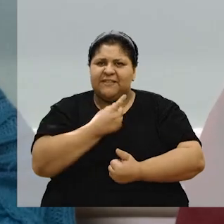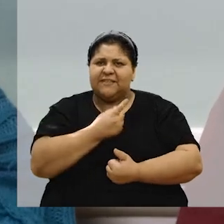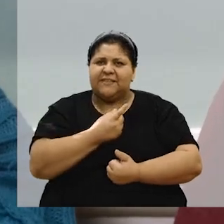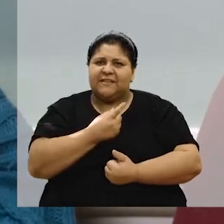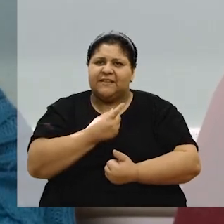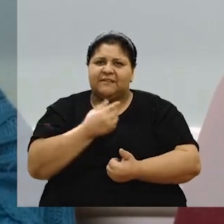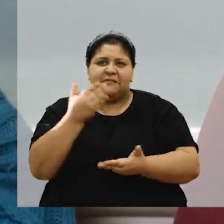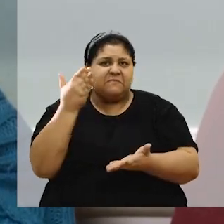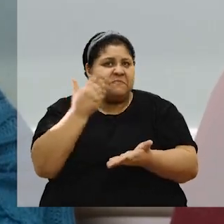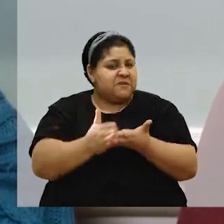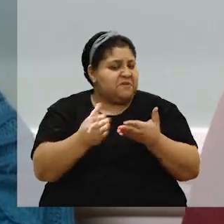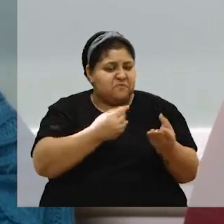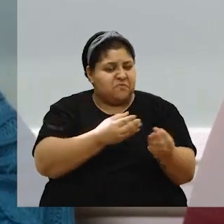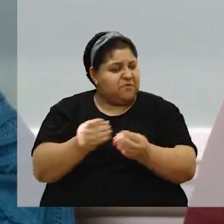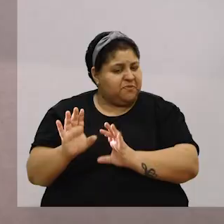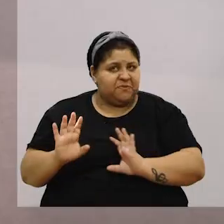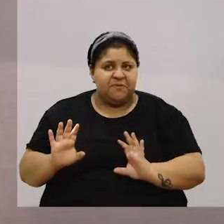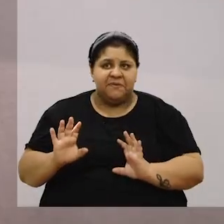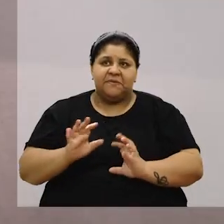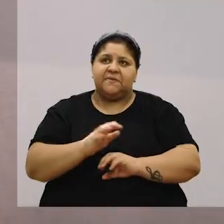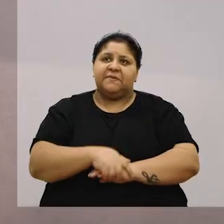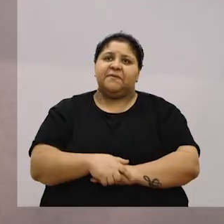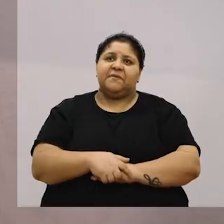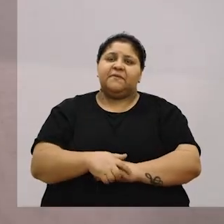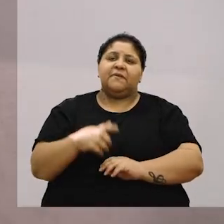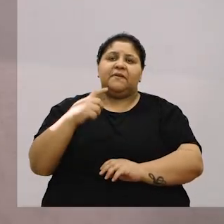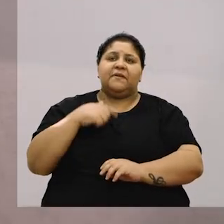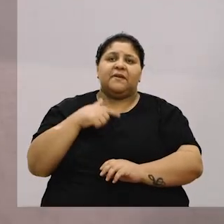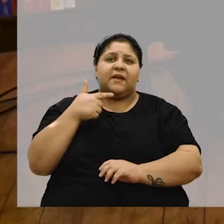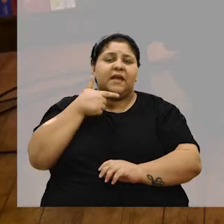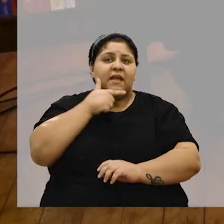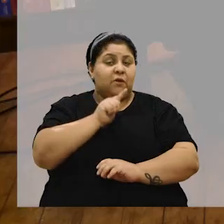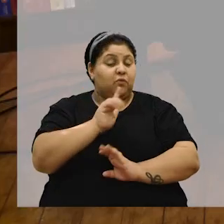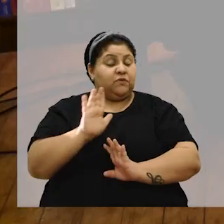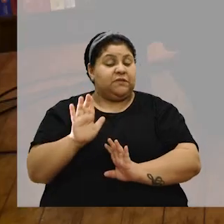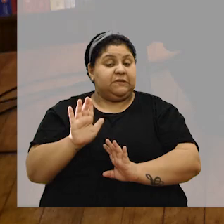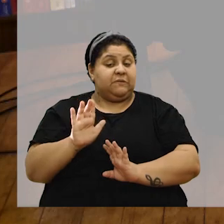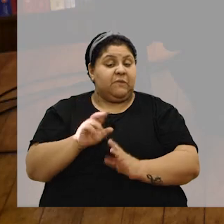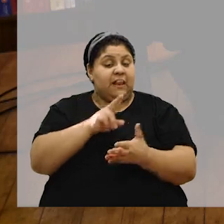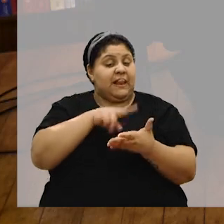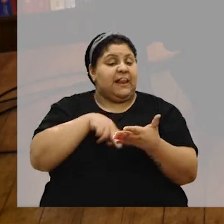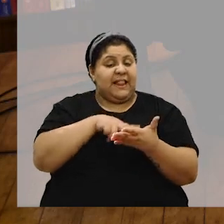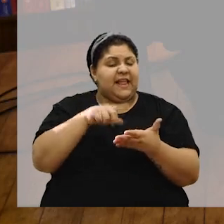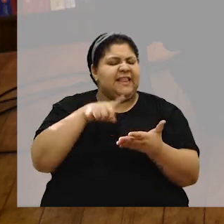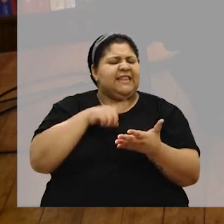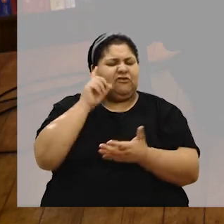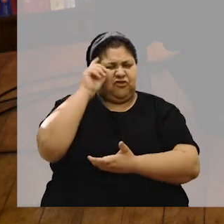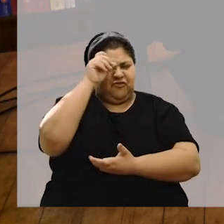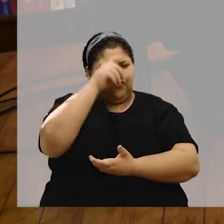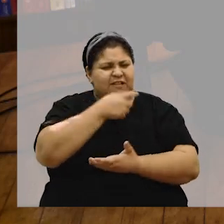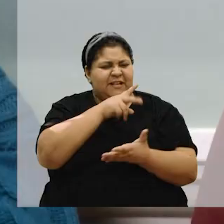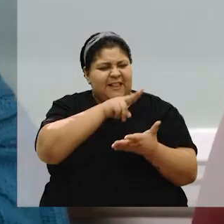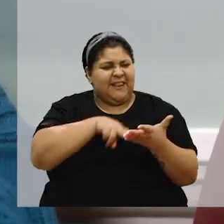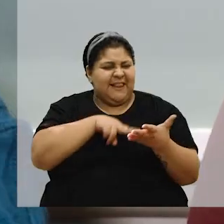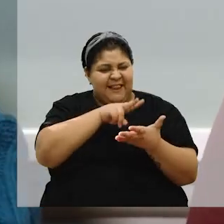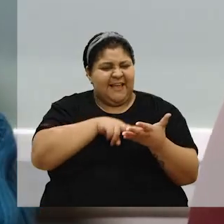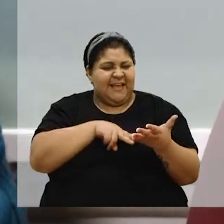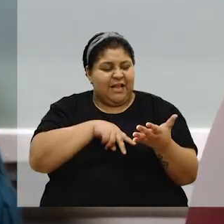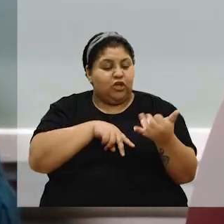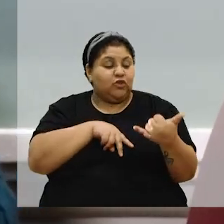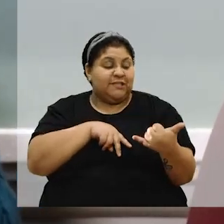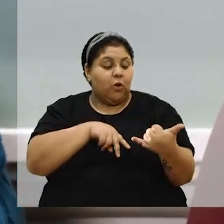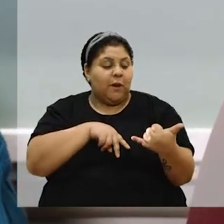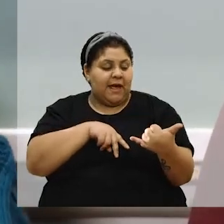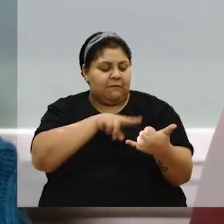tenho muita dificuldade com isso aí. O senhor não está perdendo muito. Não, pois é, eu não consigo ler na tela. Tenho